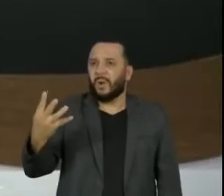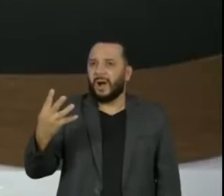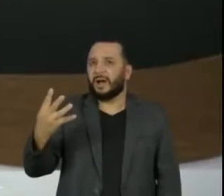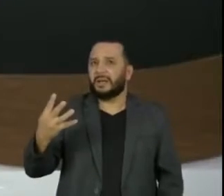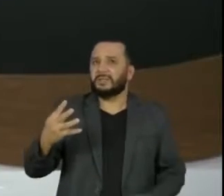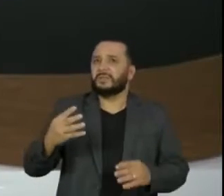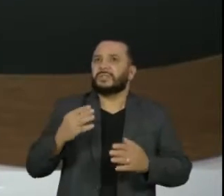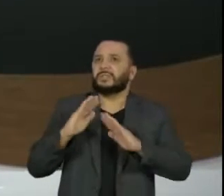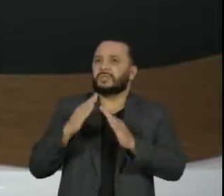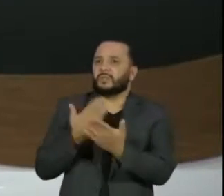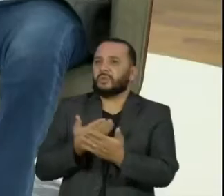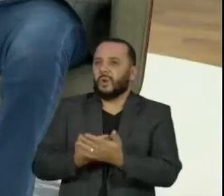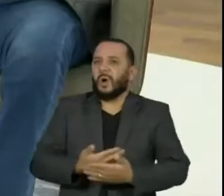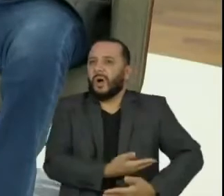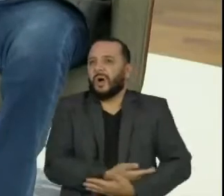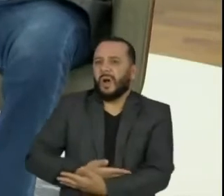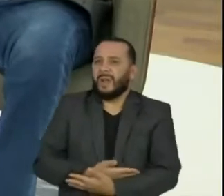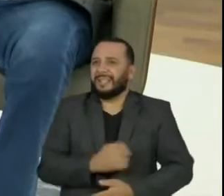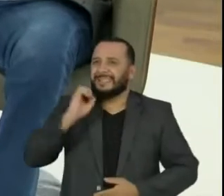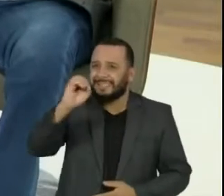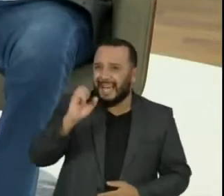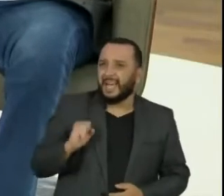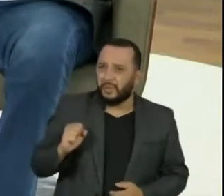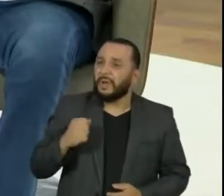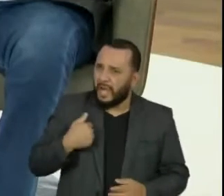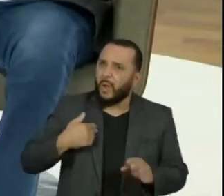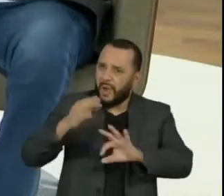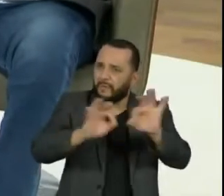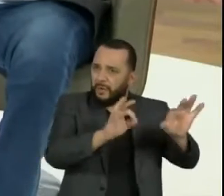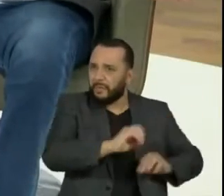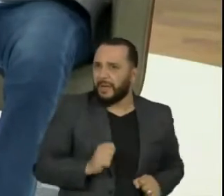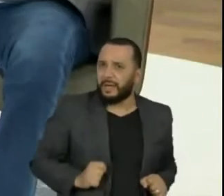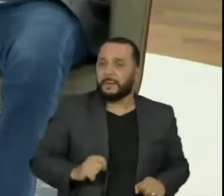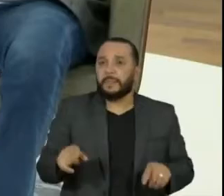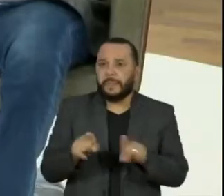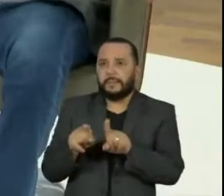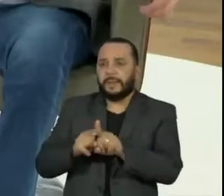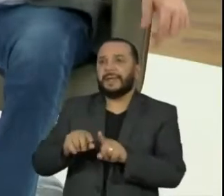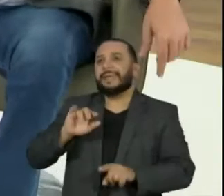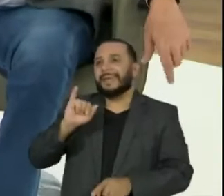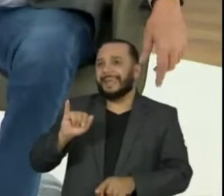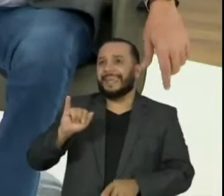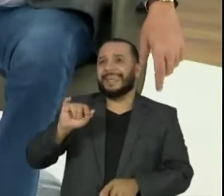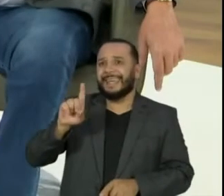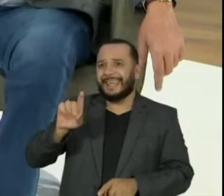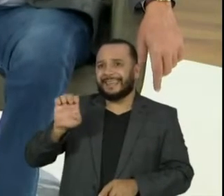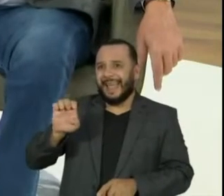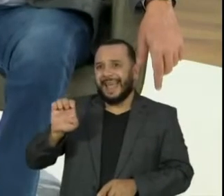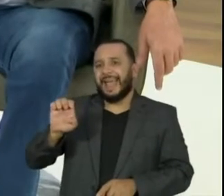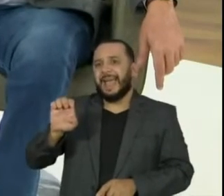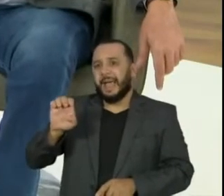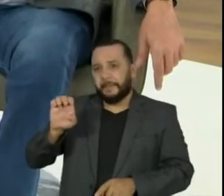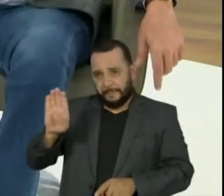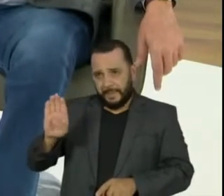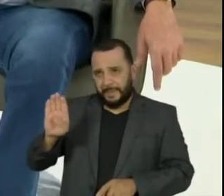Horizonte em 4 anos. O IDEB caiu 0,3%. É claro, eu enfiei 20 mil alunos para dentro da sala de